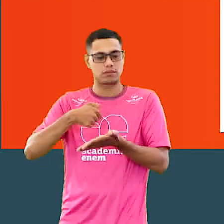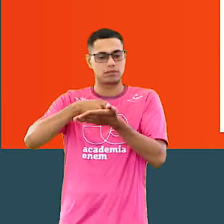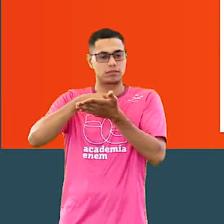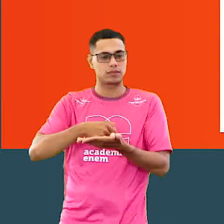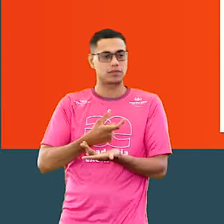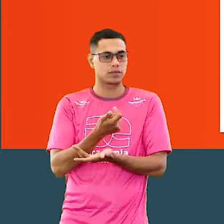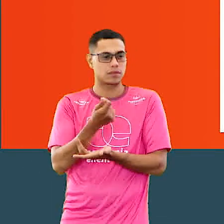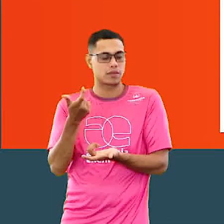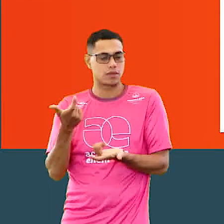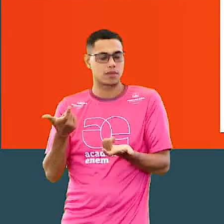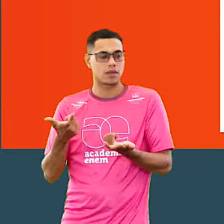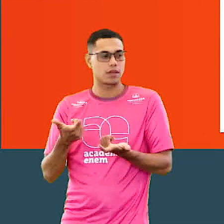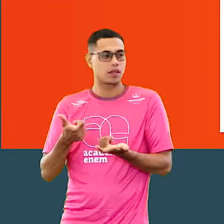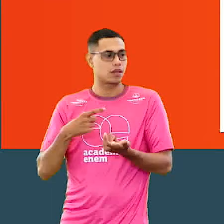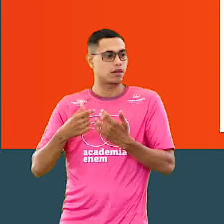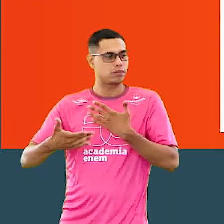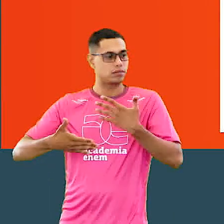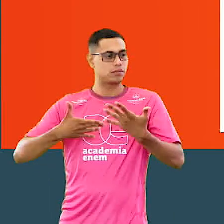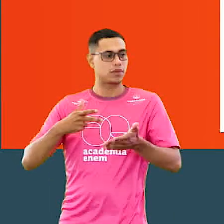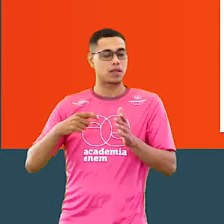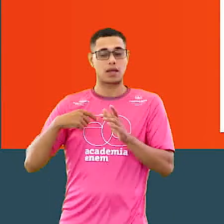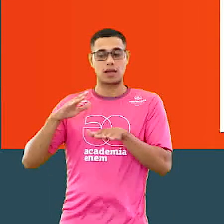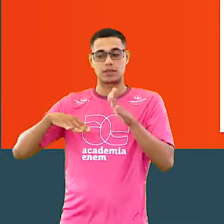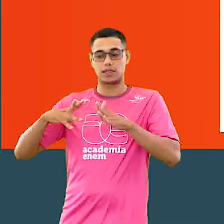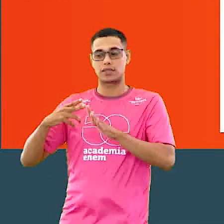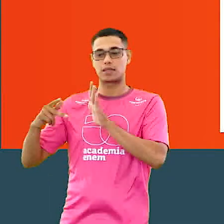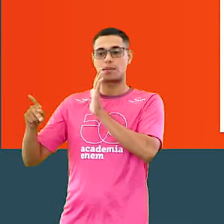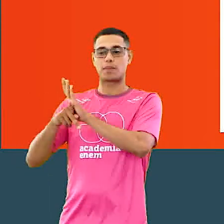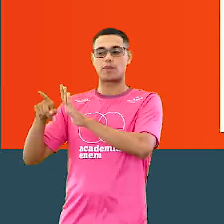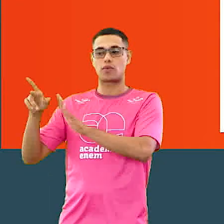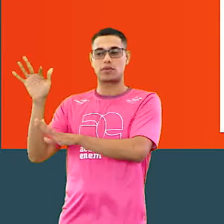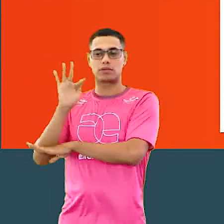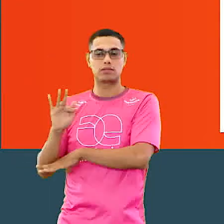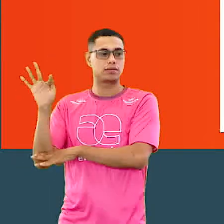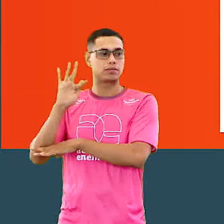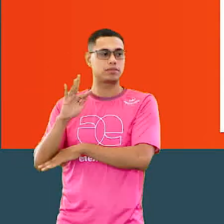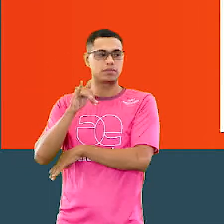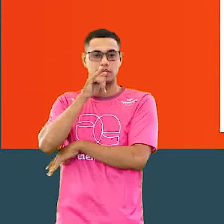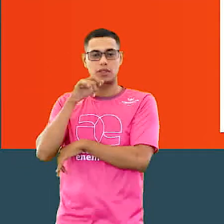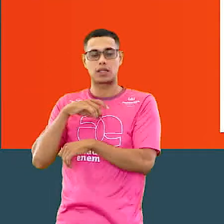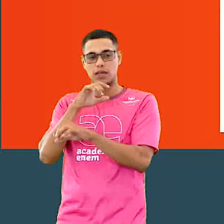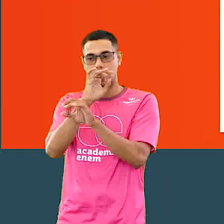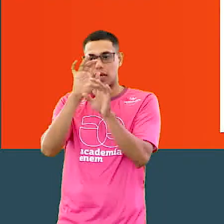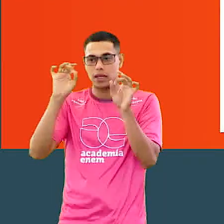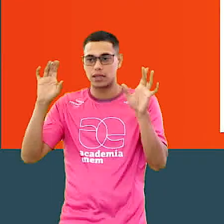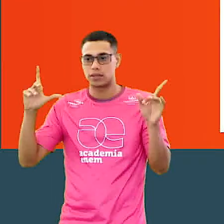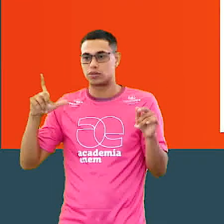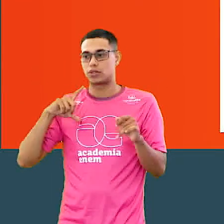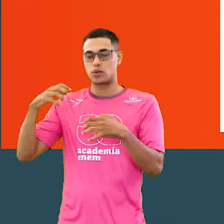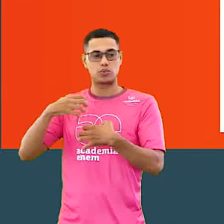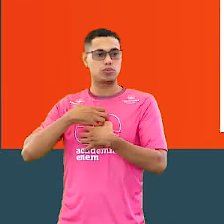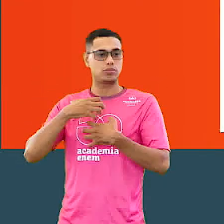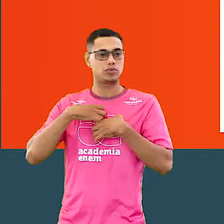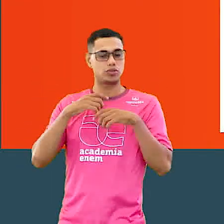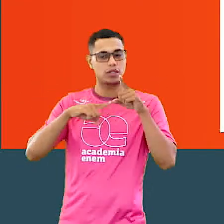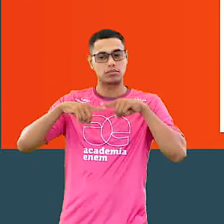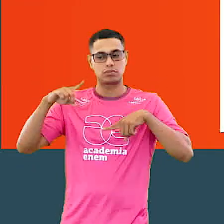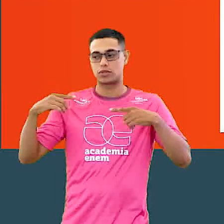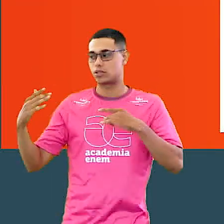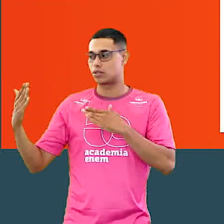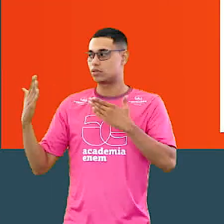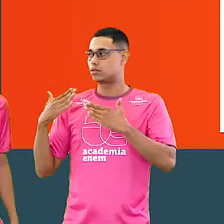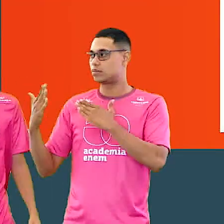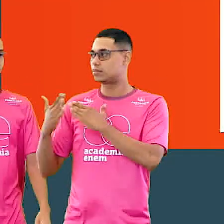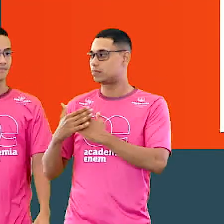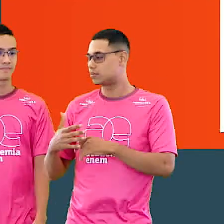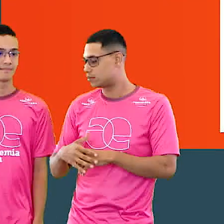ajudas, desses incentivos, eles são da própria instituição. Então, cada instituição tem a sua maneira de oferecer isso